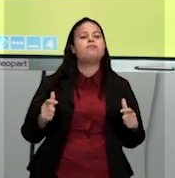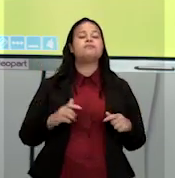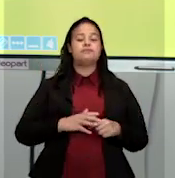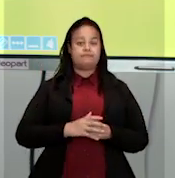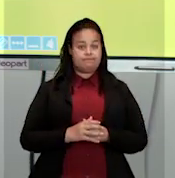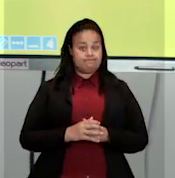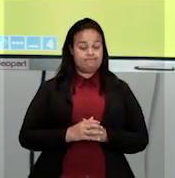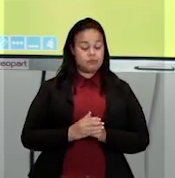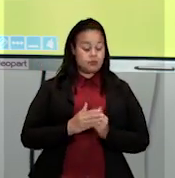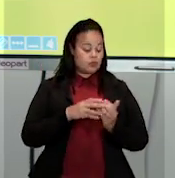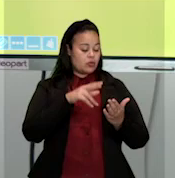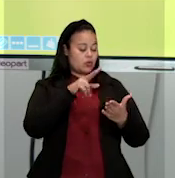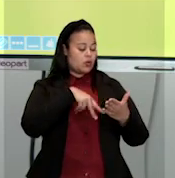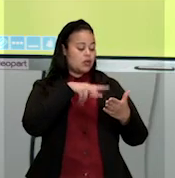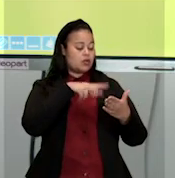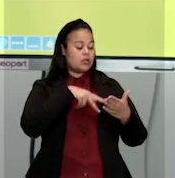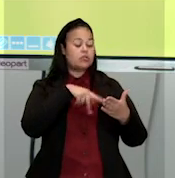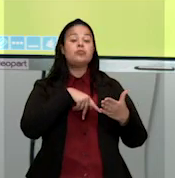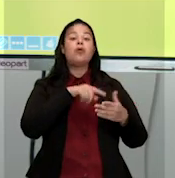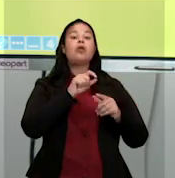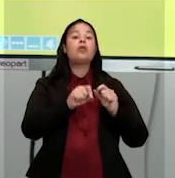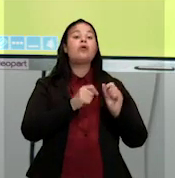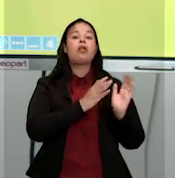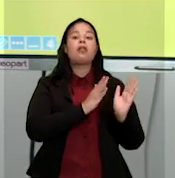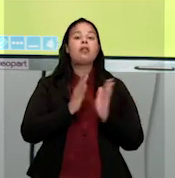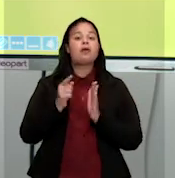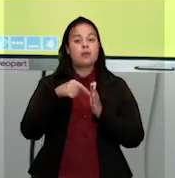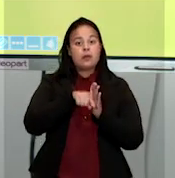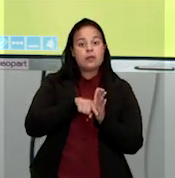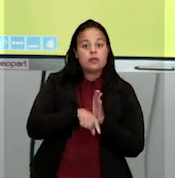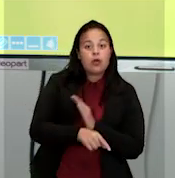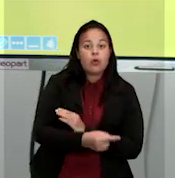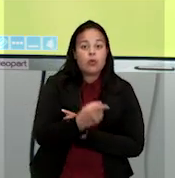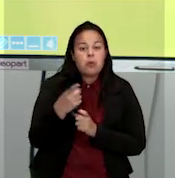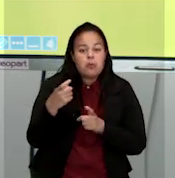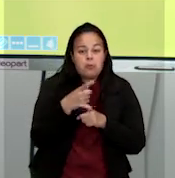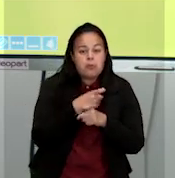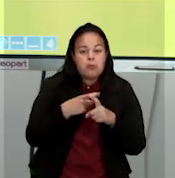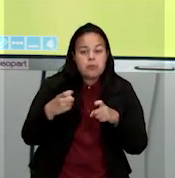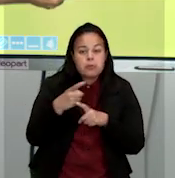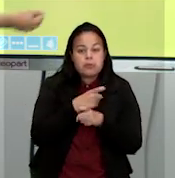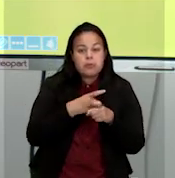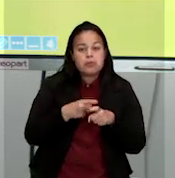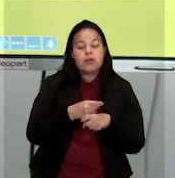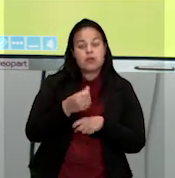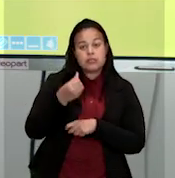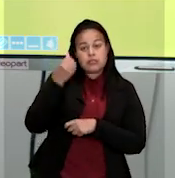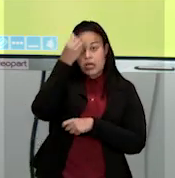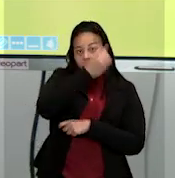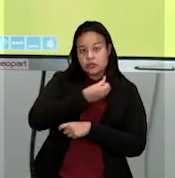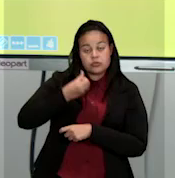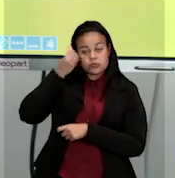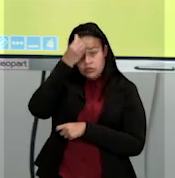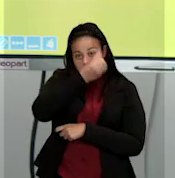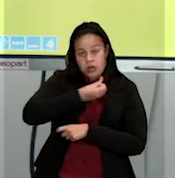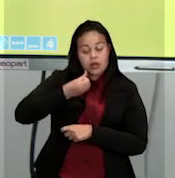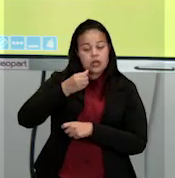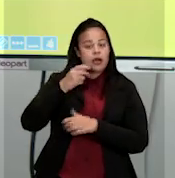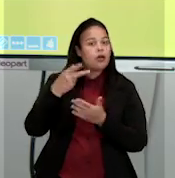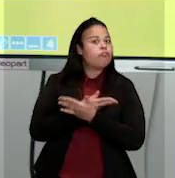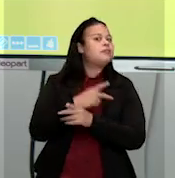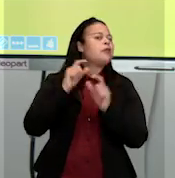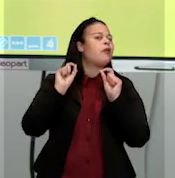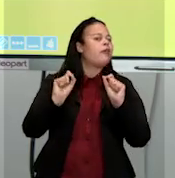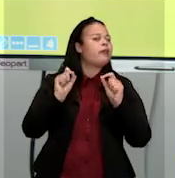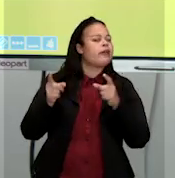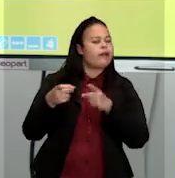da leitura do processo uma bactéria, certo? Então nós vamos ver a cada 6 horas, nessas 6 horas, o que vai acontecer com